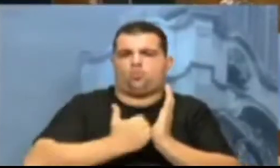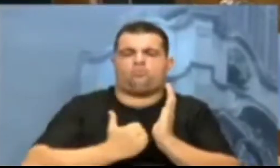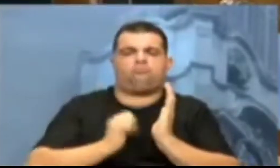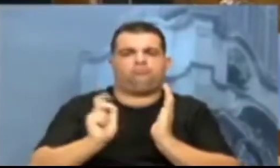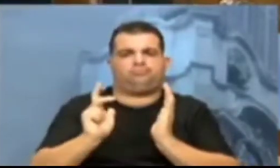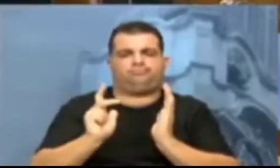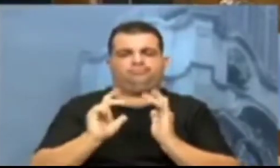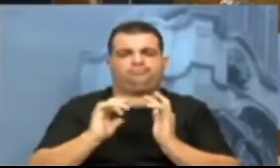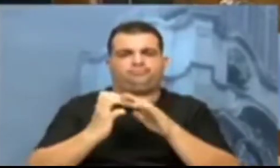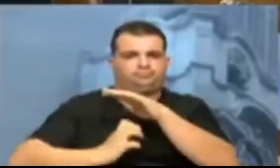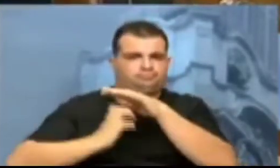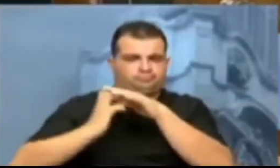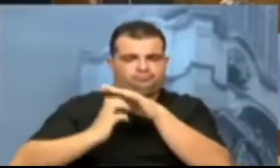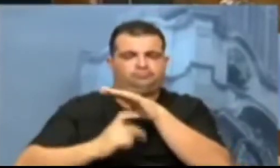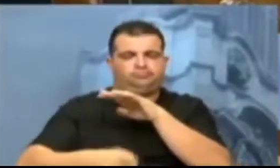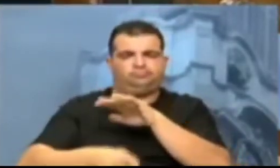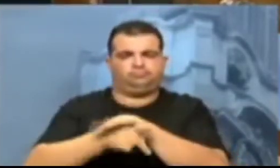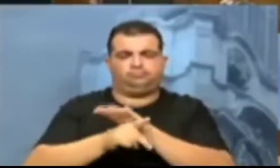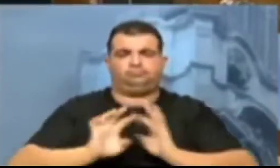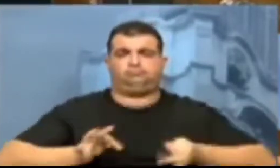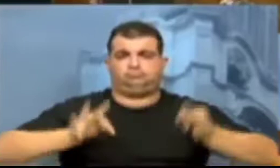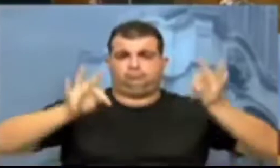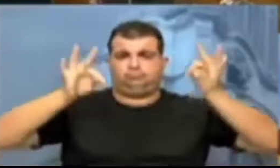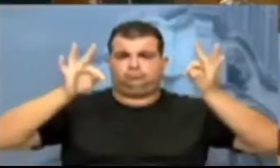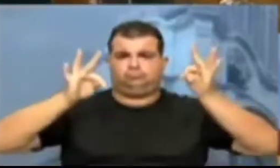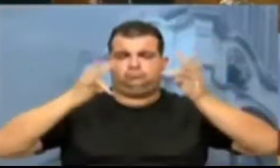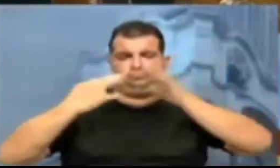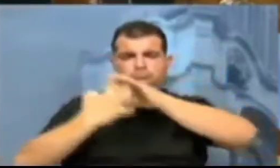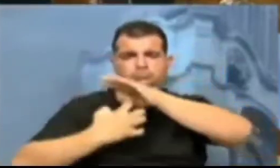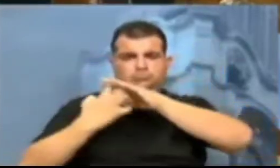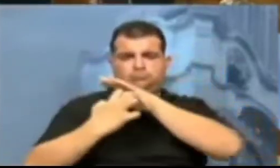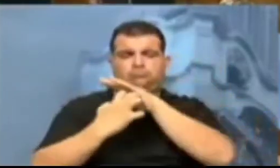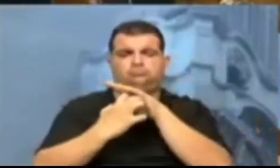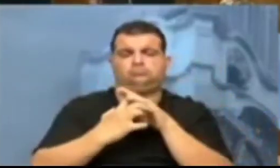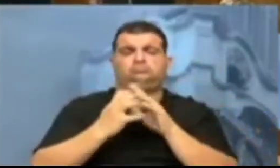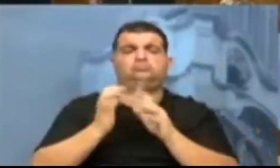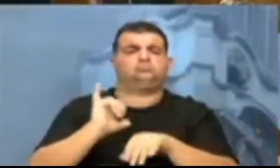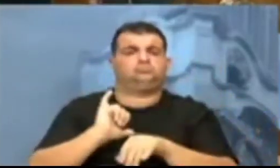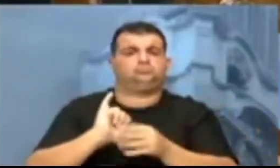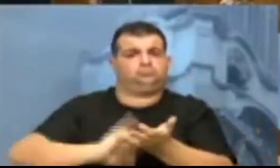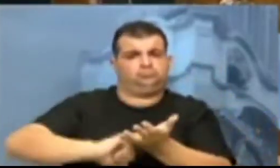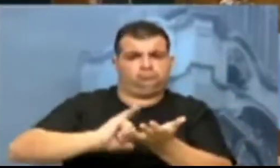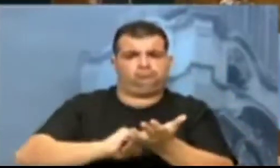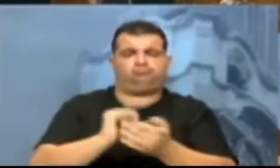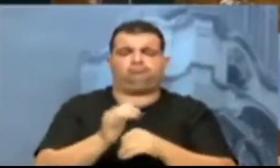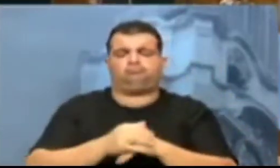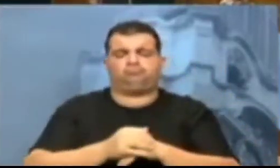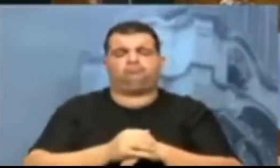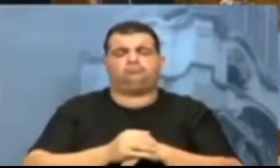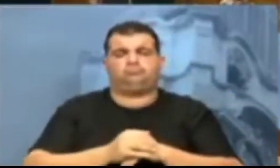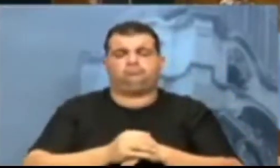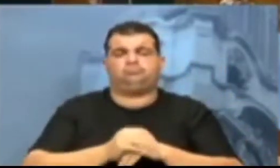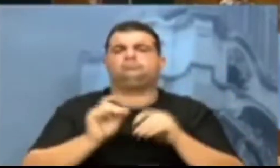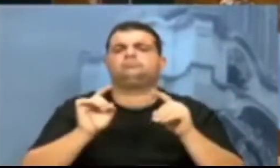para empresas de tecnologia, um abatimento desse imposto. Mas ocorre que